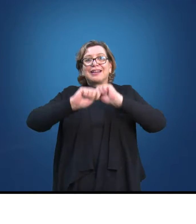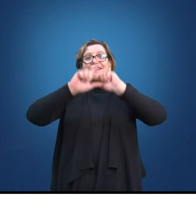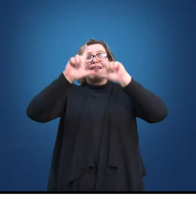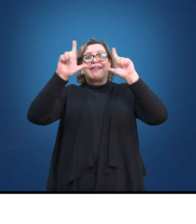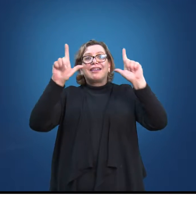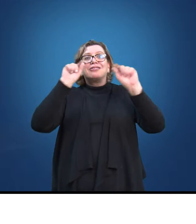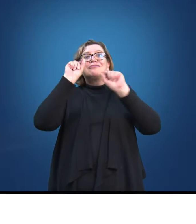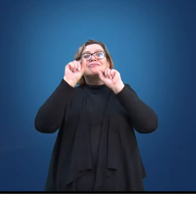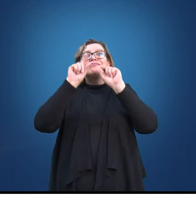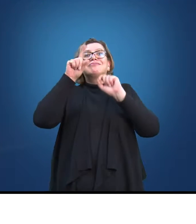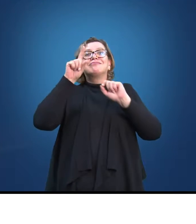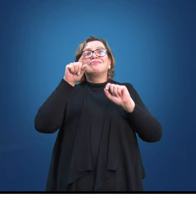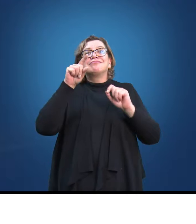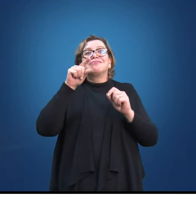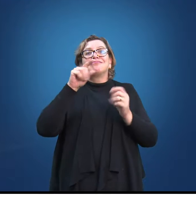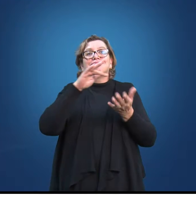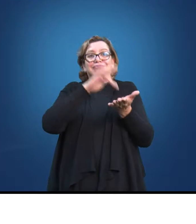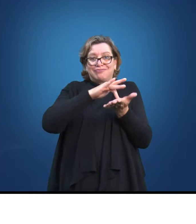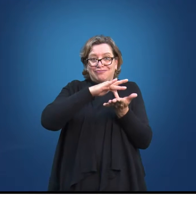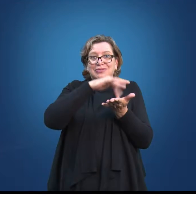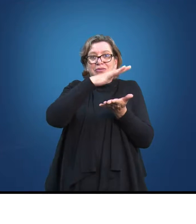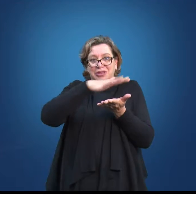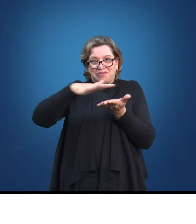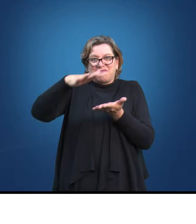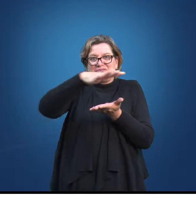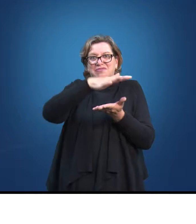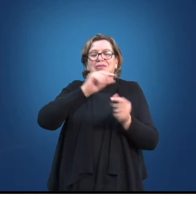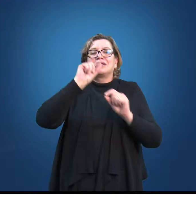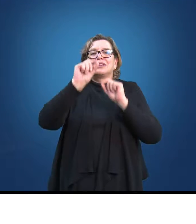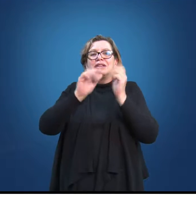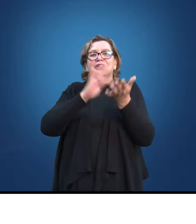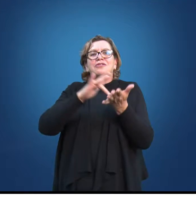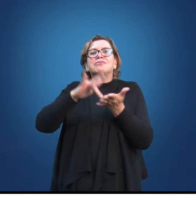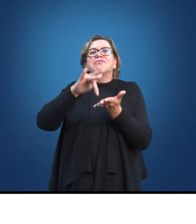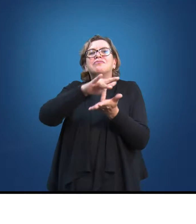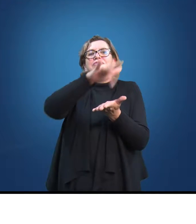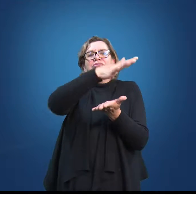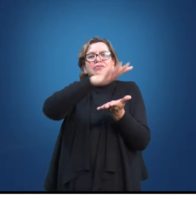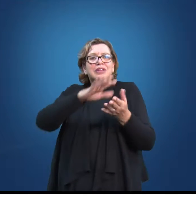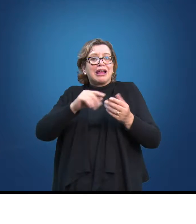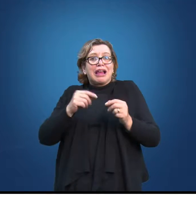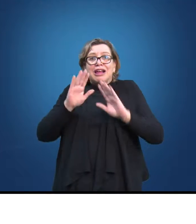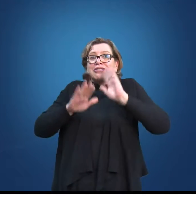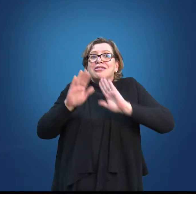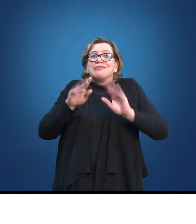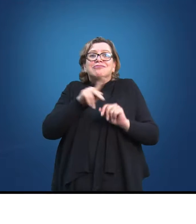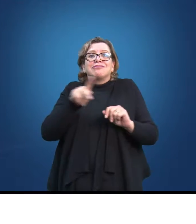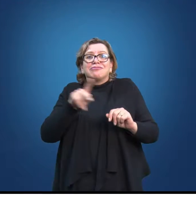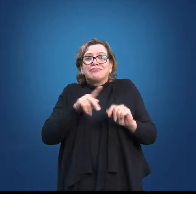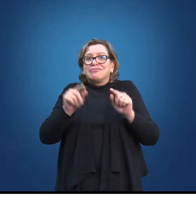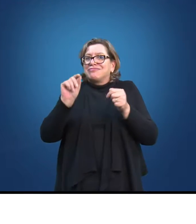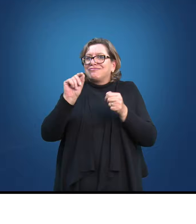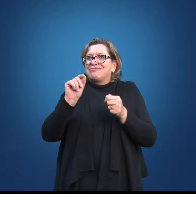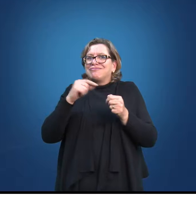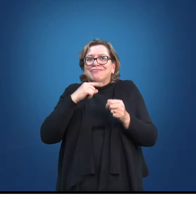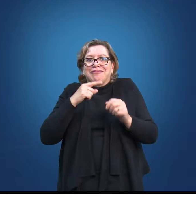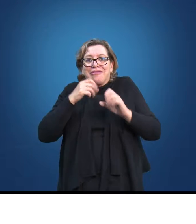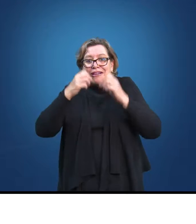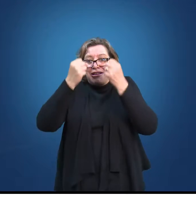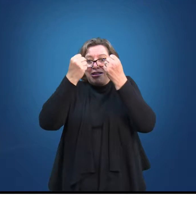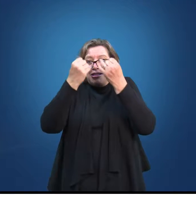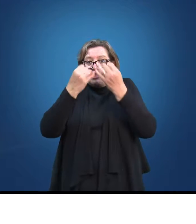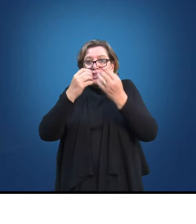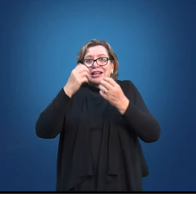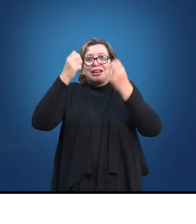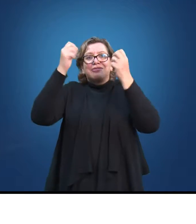que é o meio ambiente, ele não vai conseguir que o seu aluno também compreenda isso. Nós precisamos entender que nós